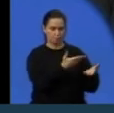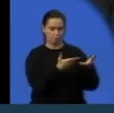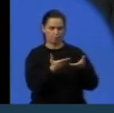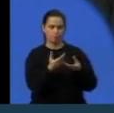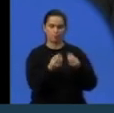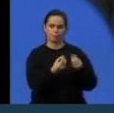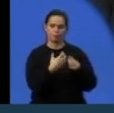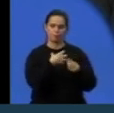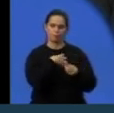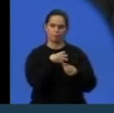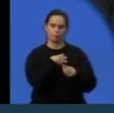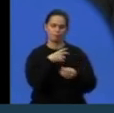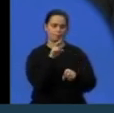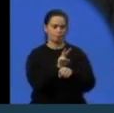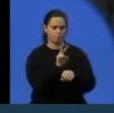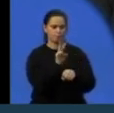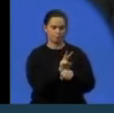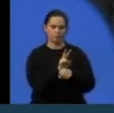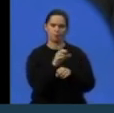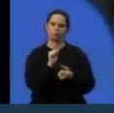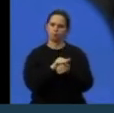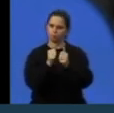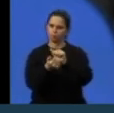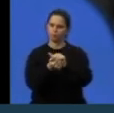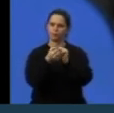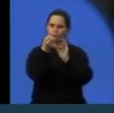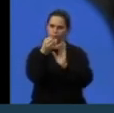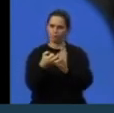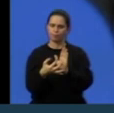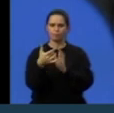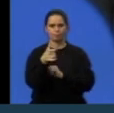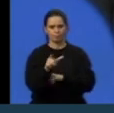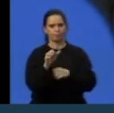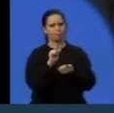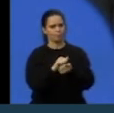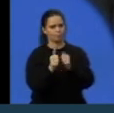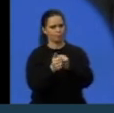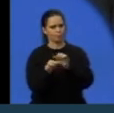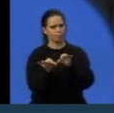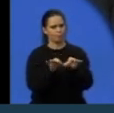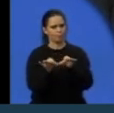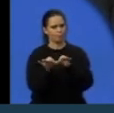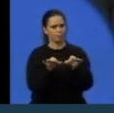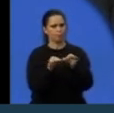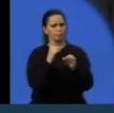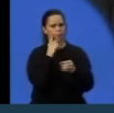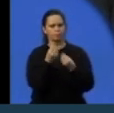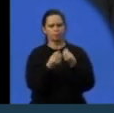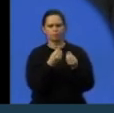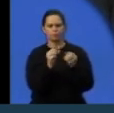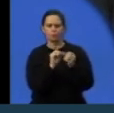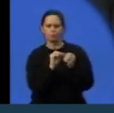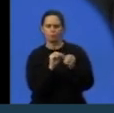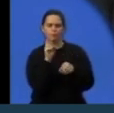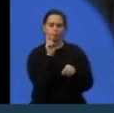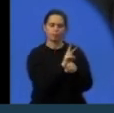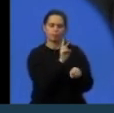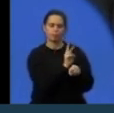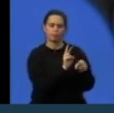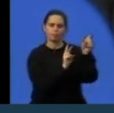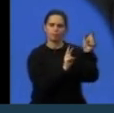uma situação de AVC, prezado aluno, foi elaborada a linha de cuidado do AVC,